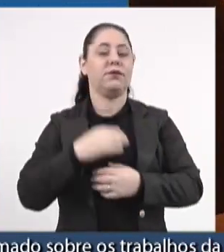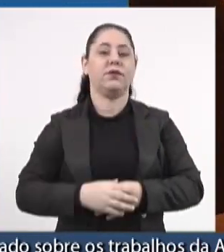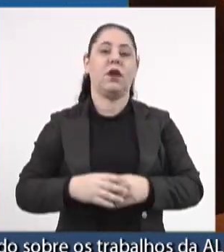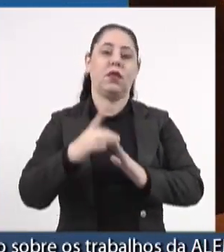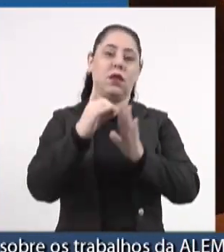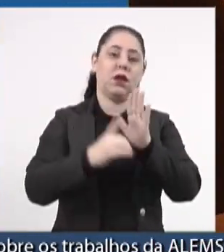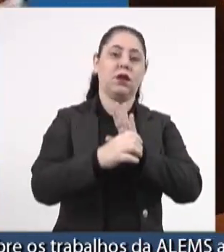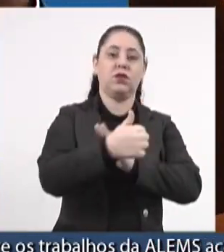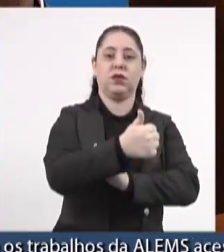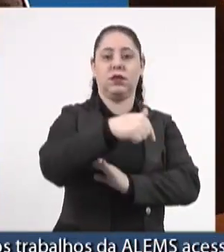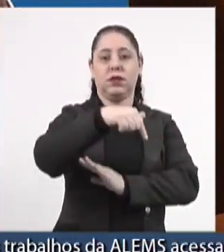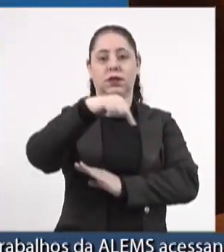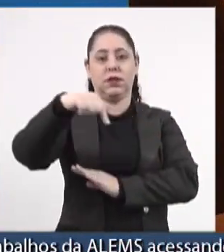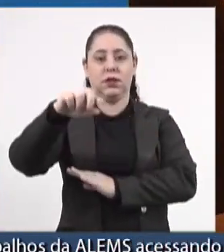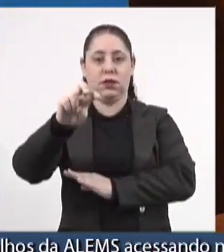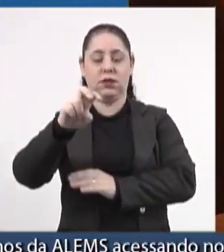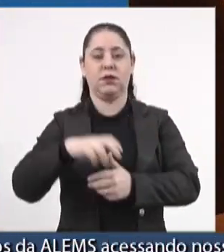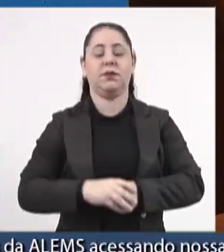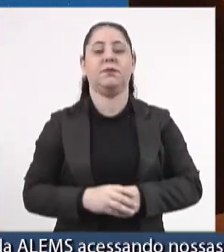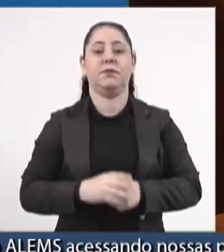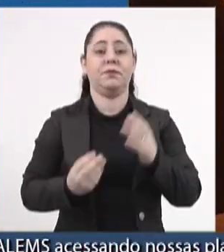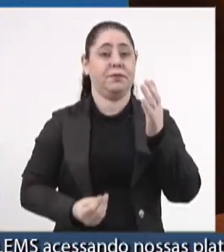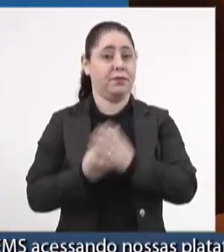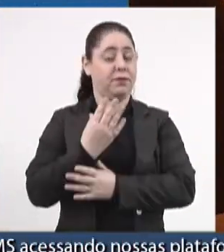1775. Fizeram um decreto,